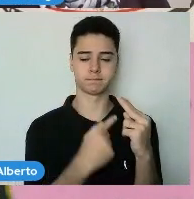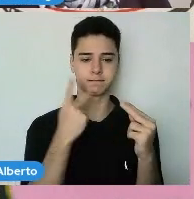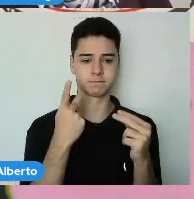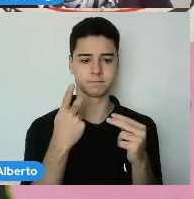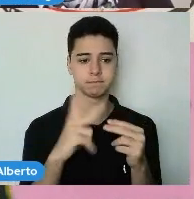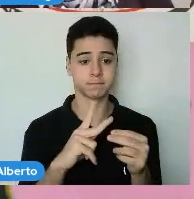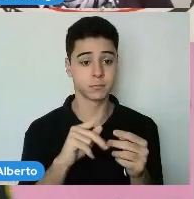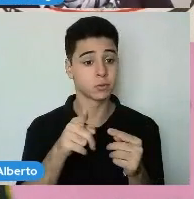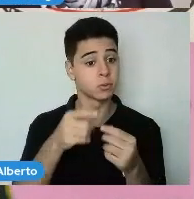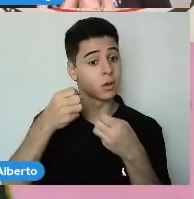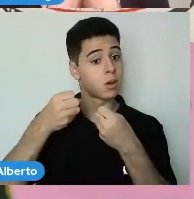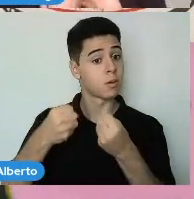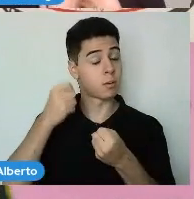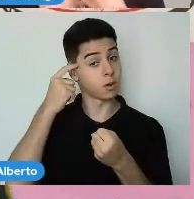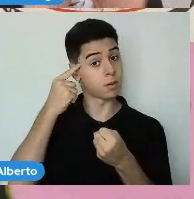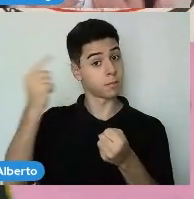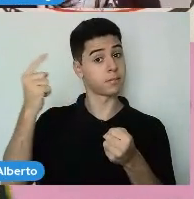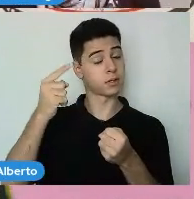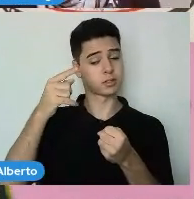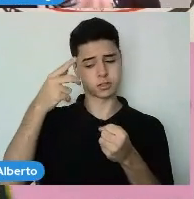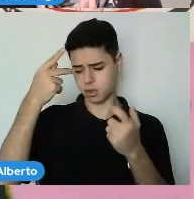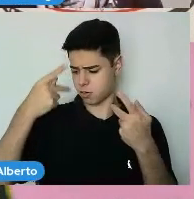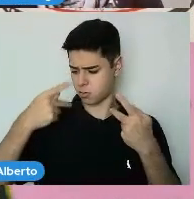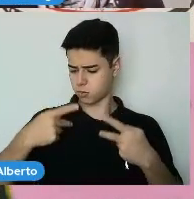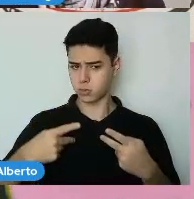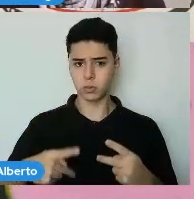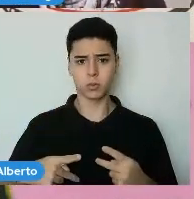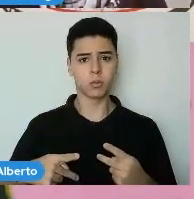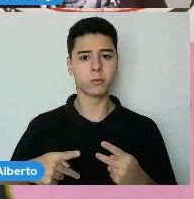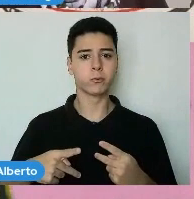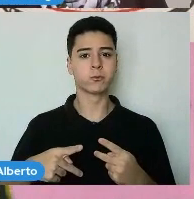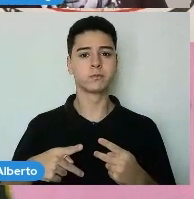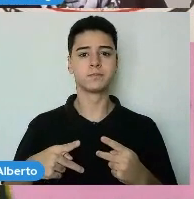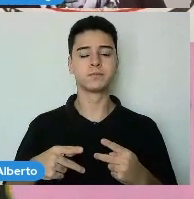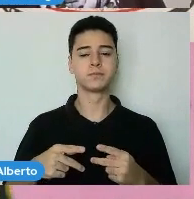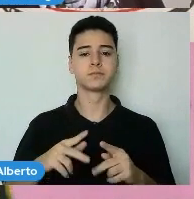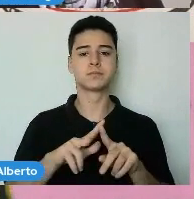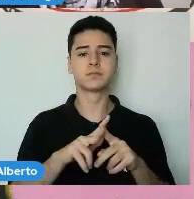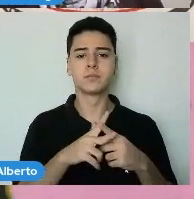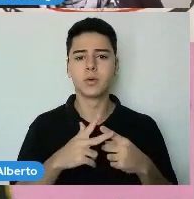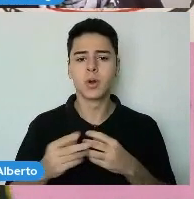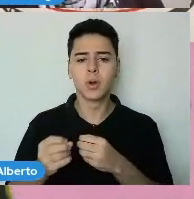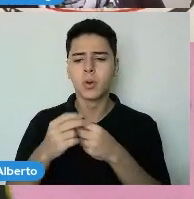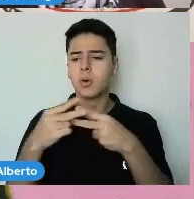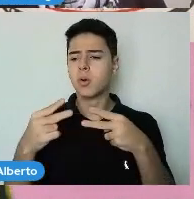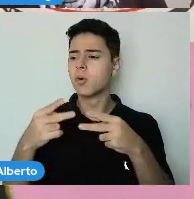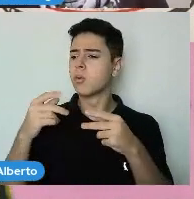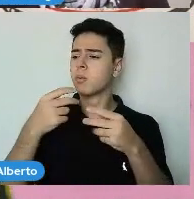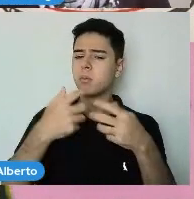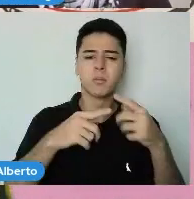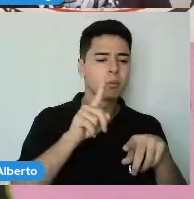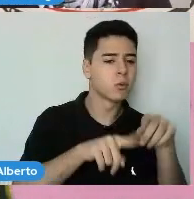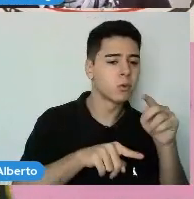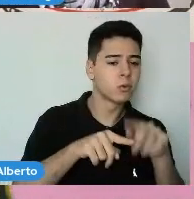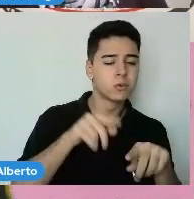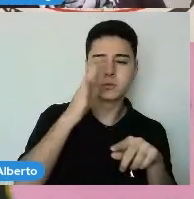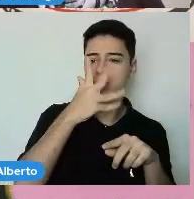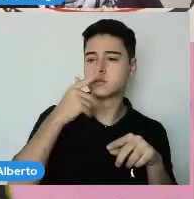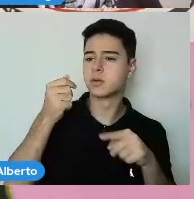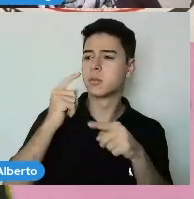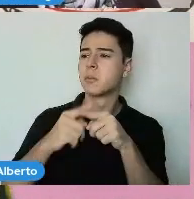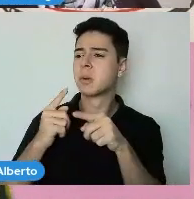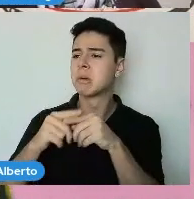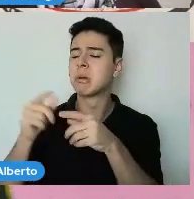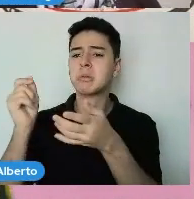Se você pode pensar o seu corpo como uma ferramenta estética, para que o lápis, a caneta,